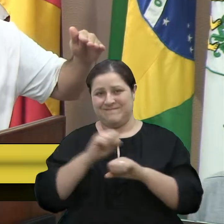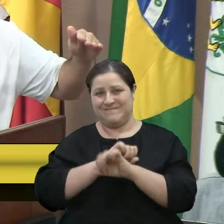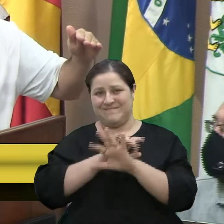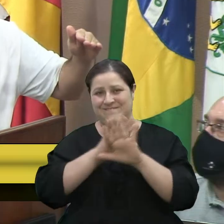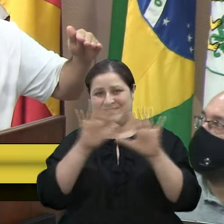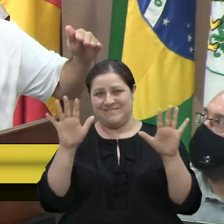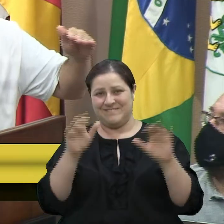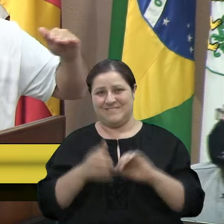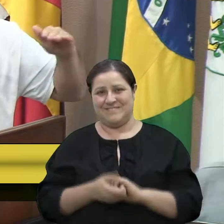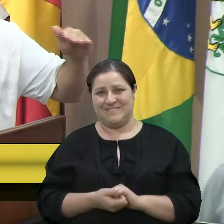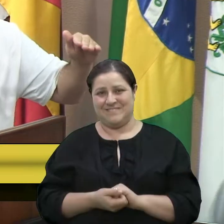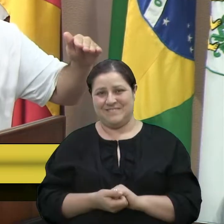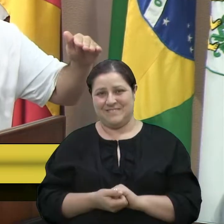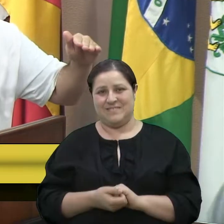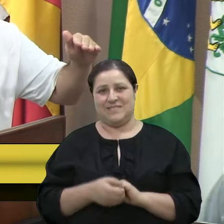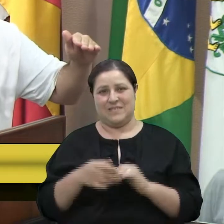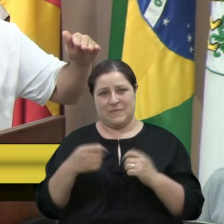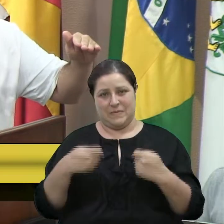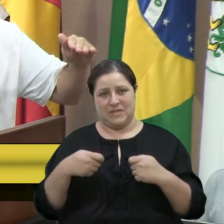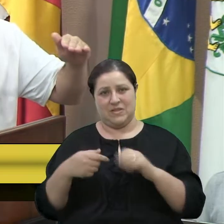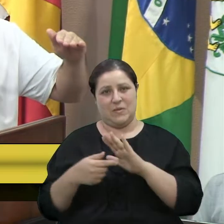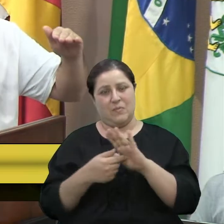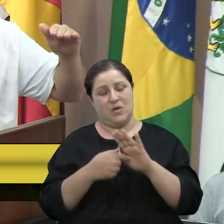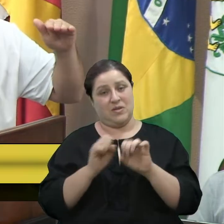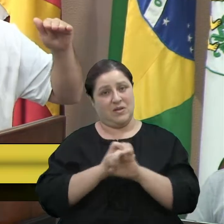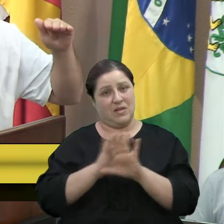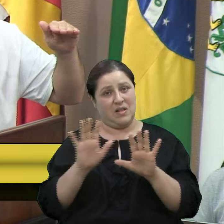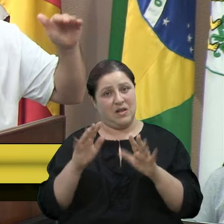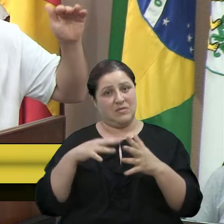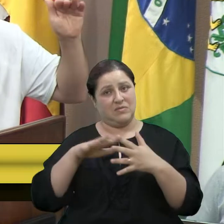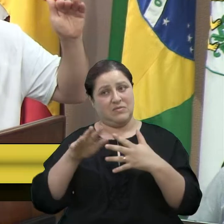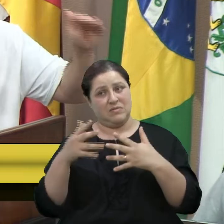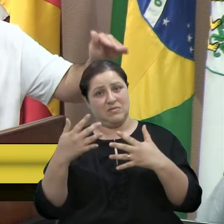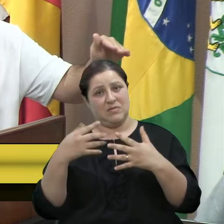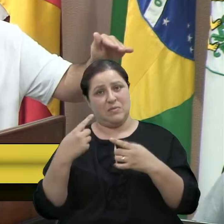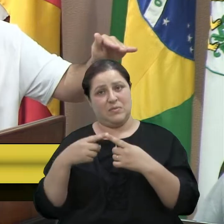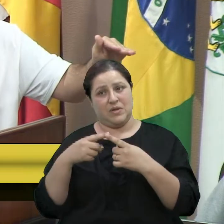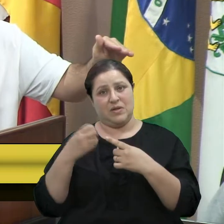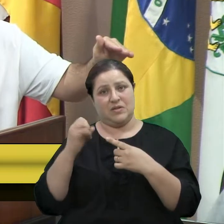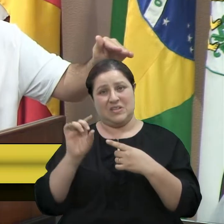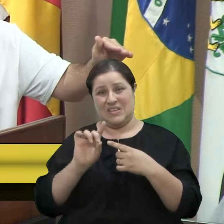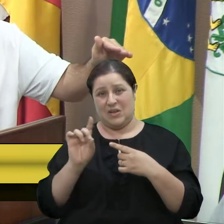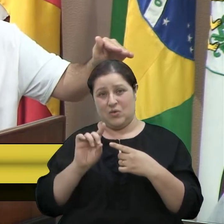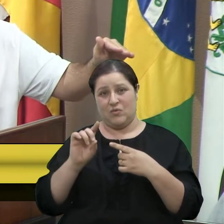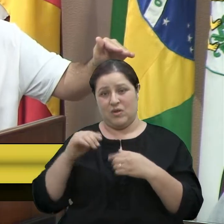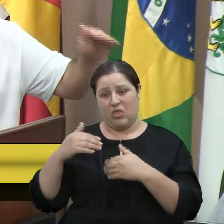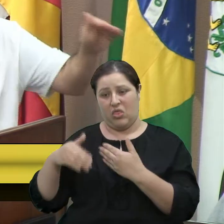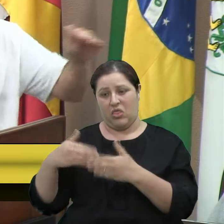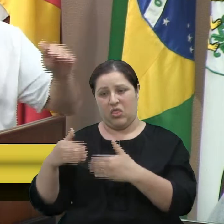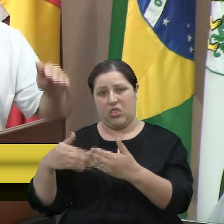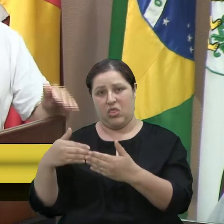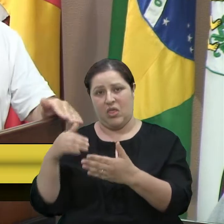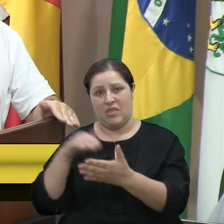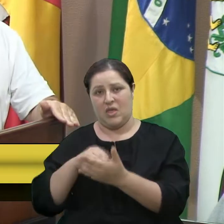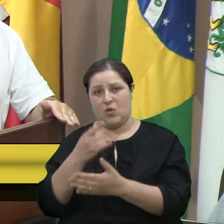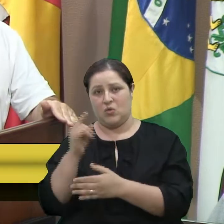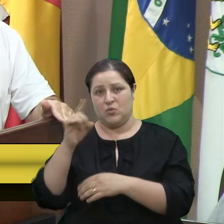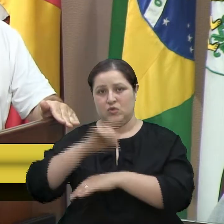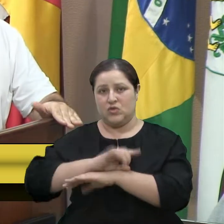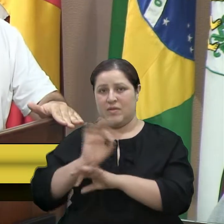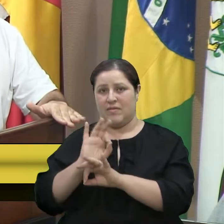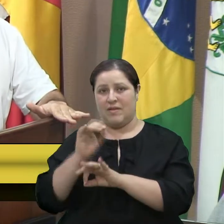clareza. Jogar limpo. Porque senão ele vai se arrastar até o último dia do governo dele, sem resolver essa